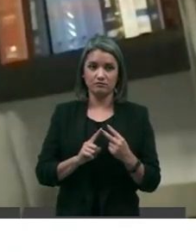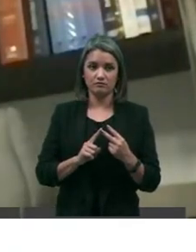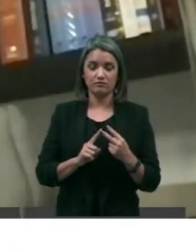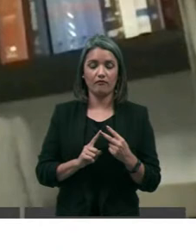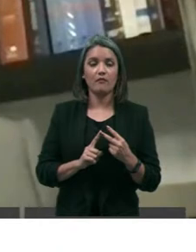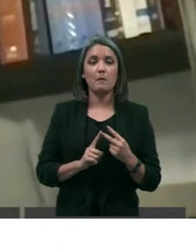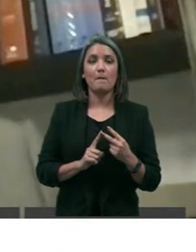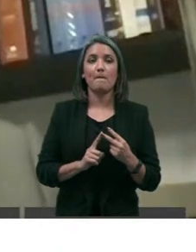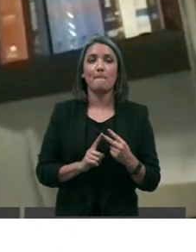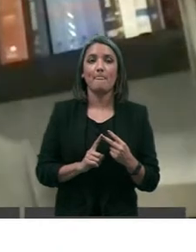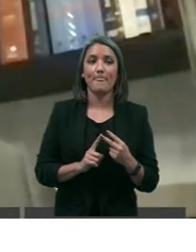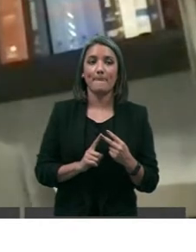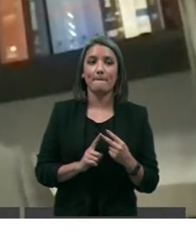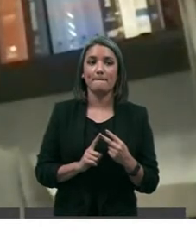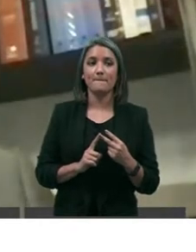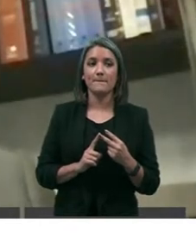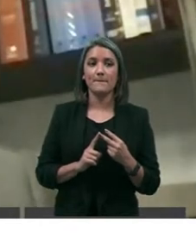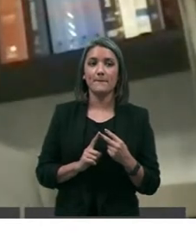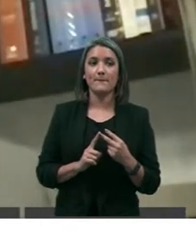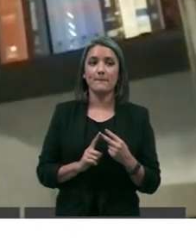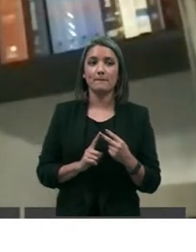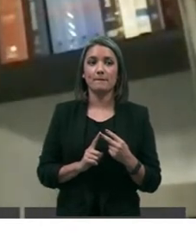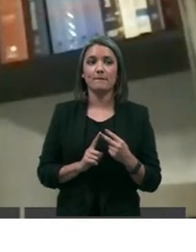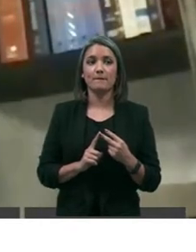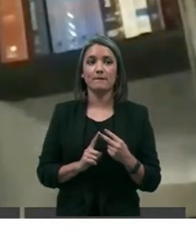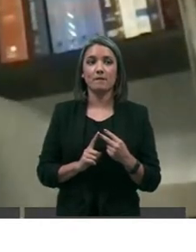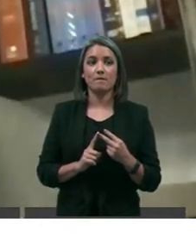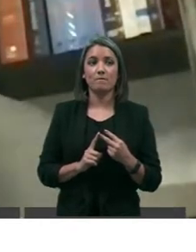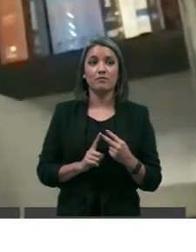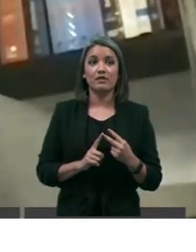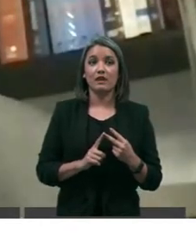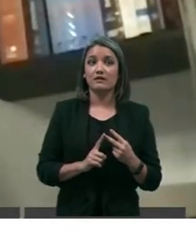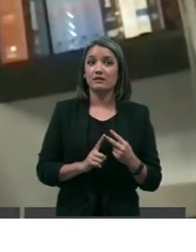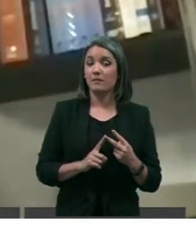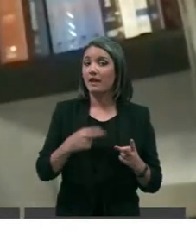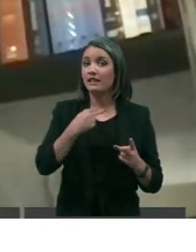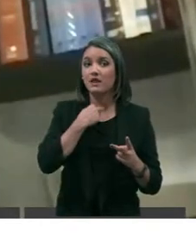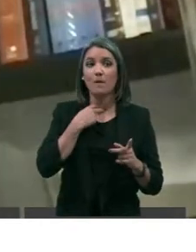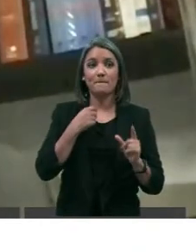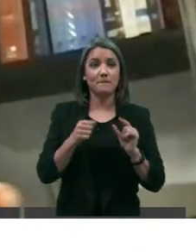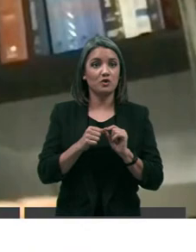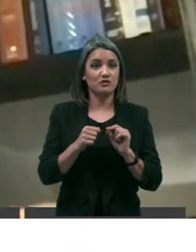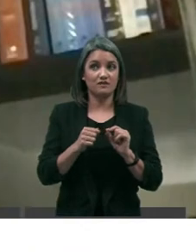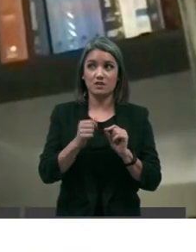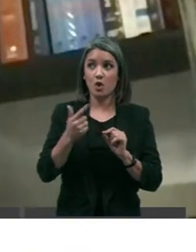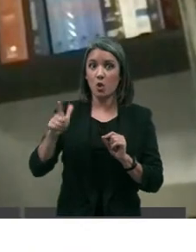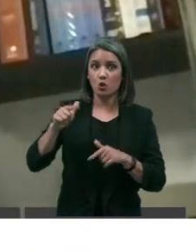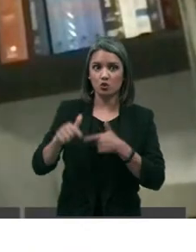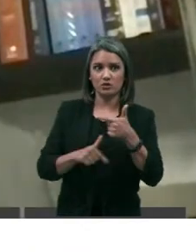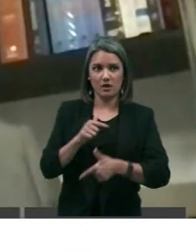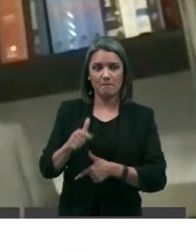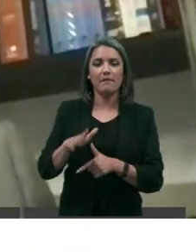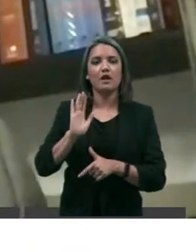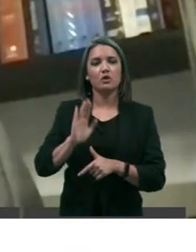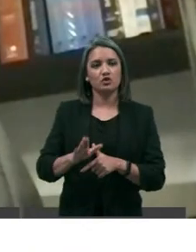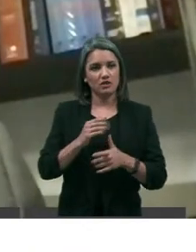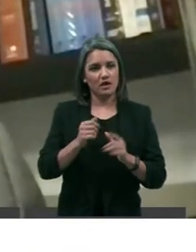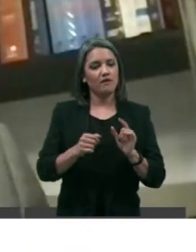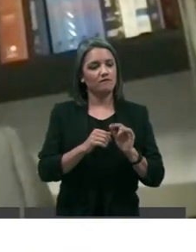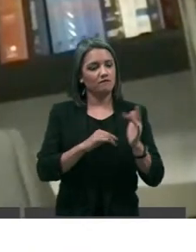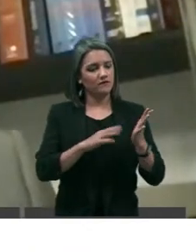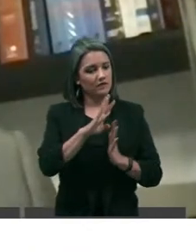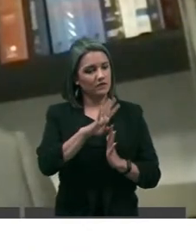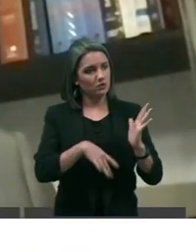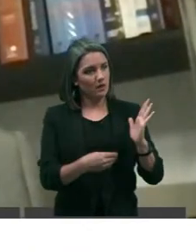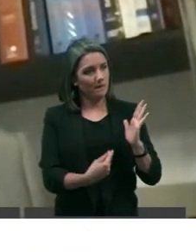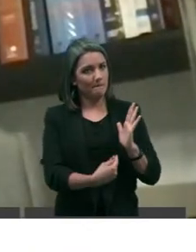O magistrado não pode exercer outra atividade. Recentemente eu peticionei, porque o